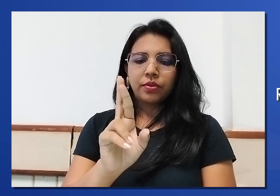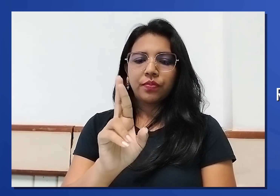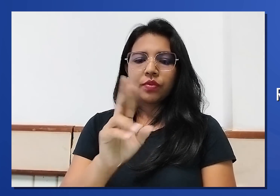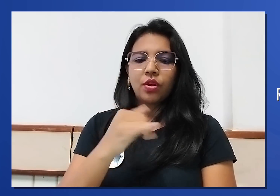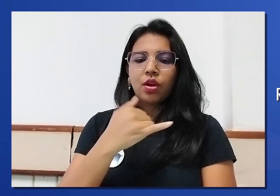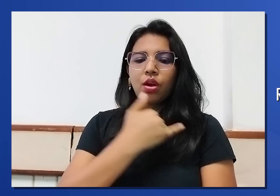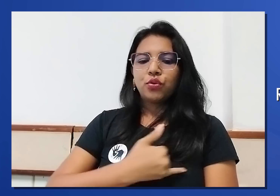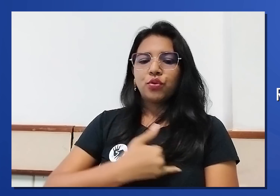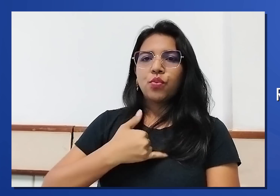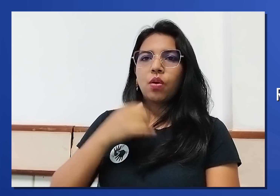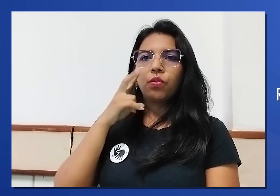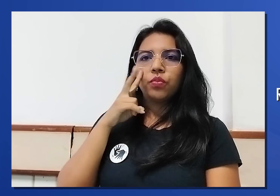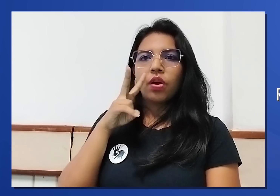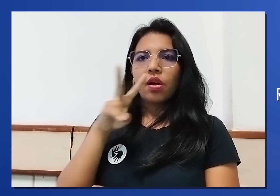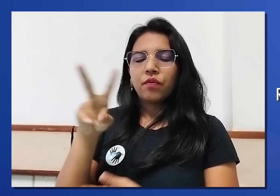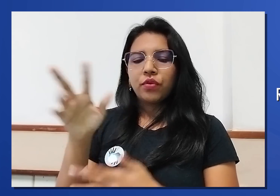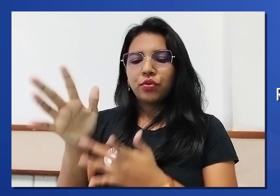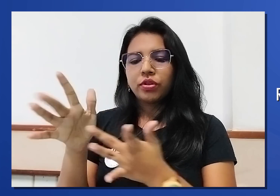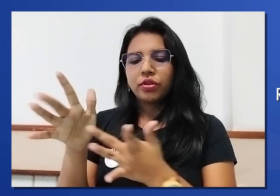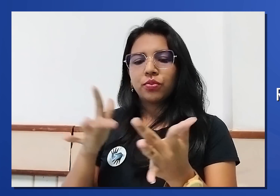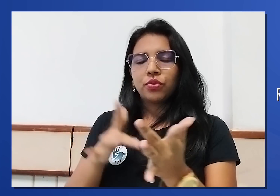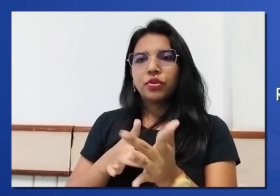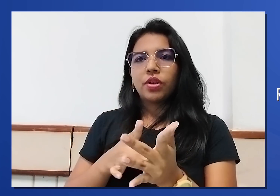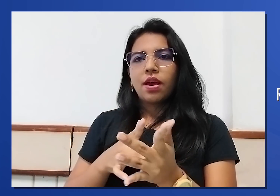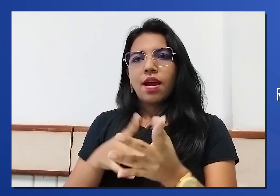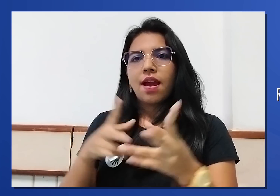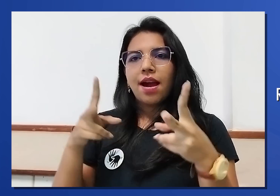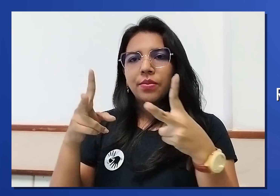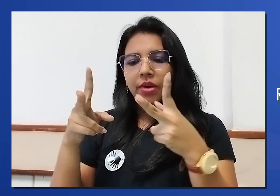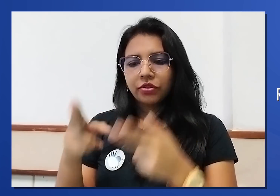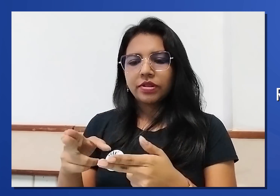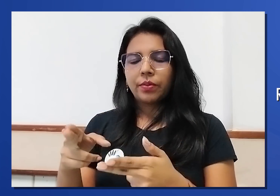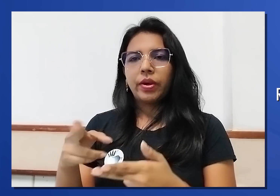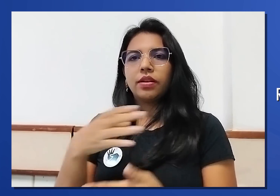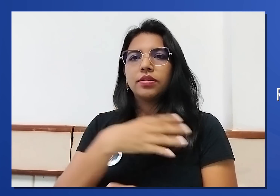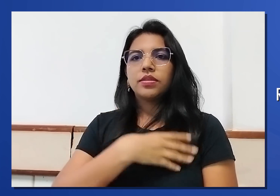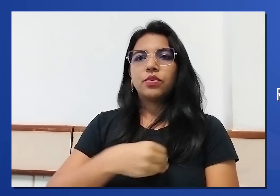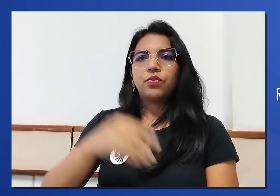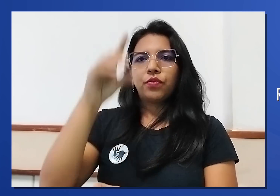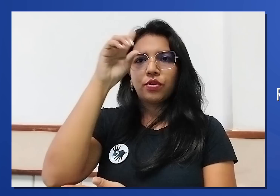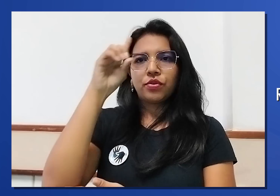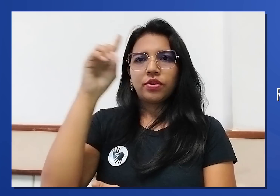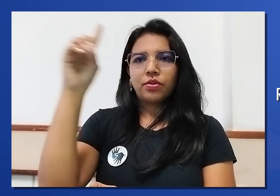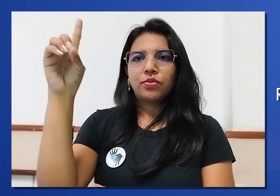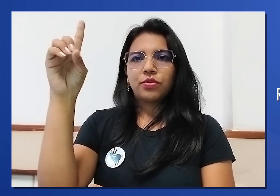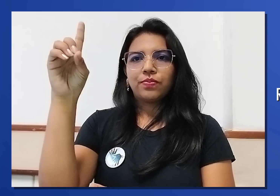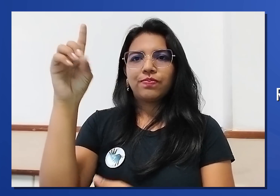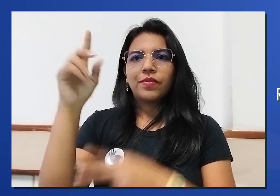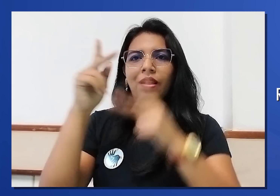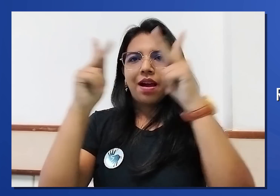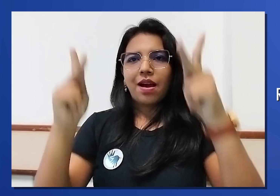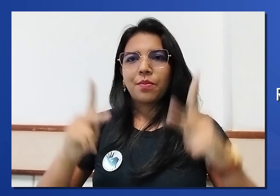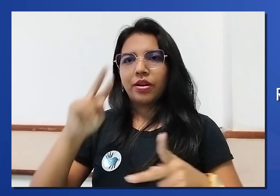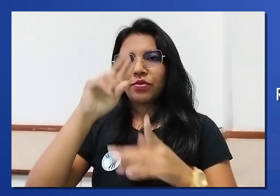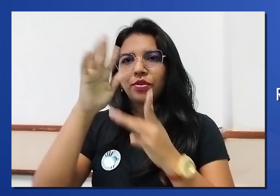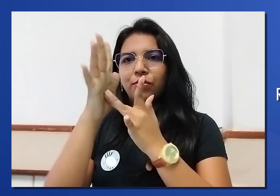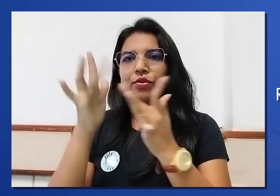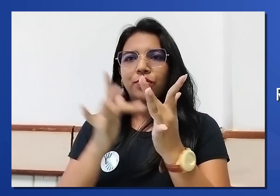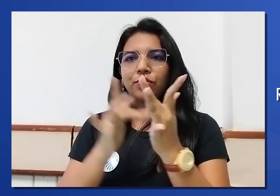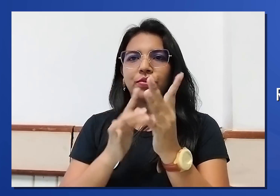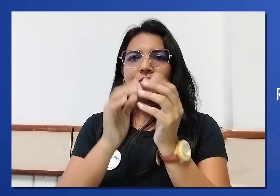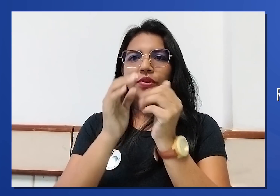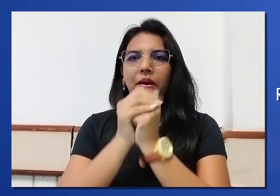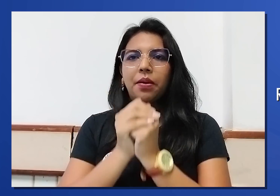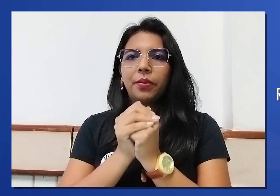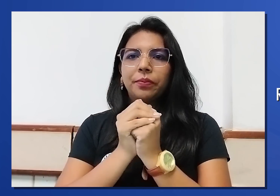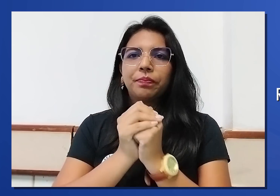Resposta. João viu Jesus, a imagem e semelhança do Filho de Deus. A paz do Senhor